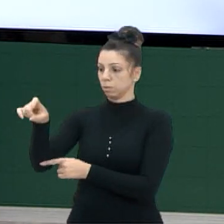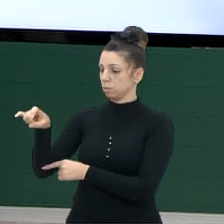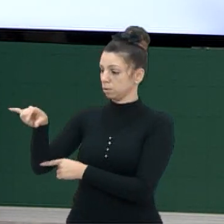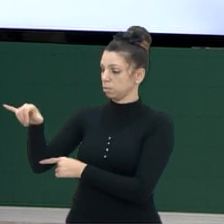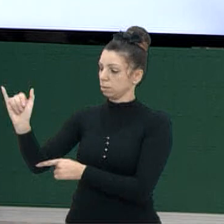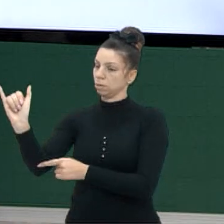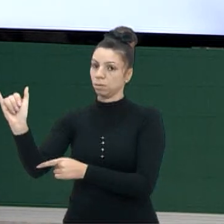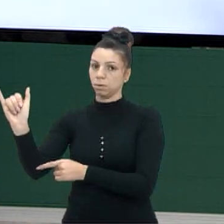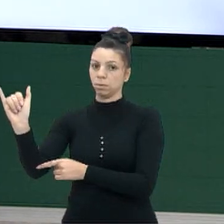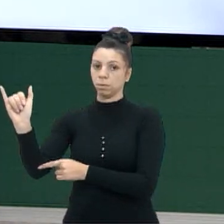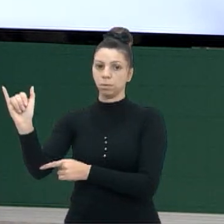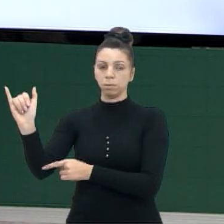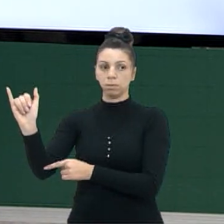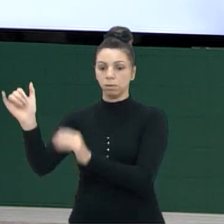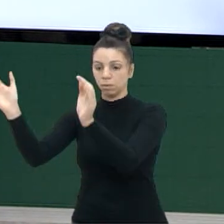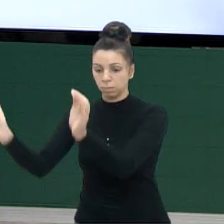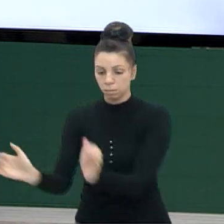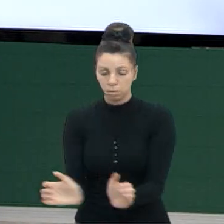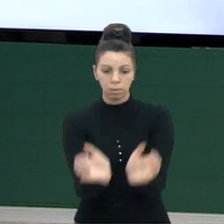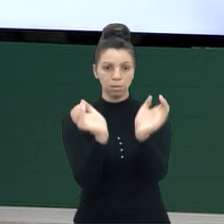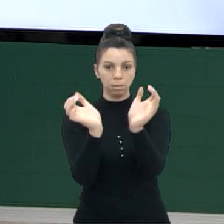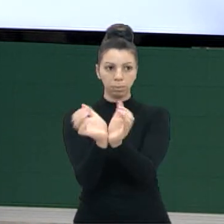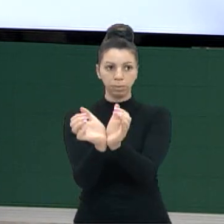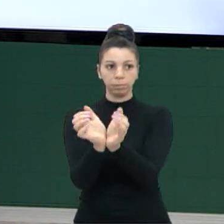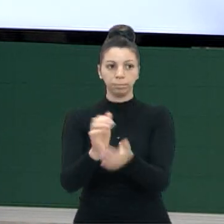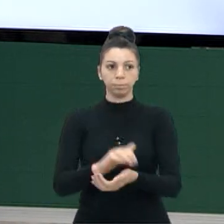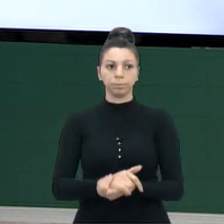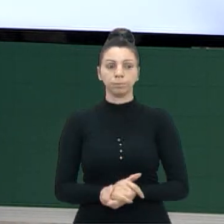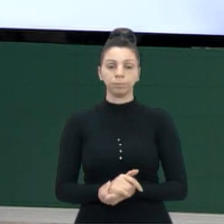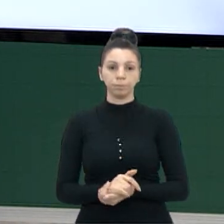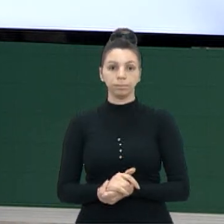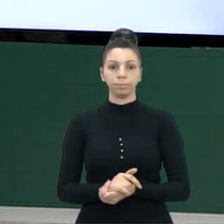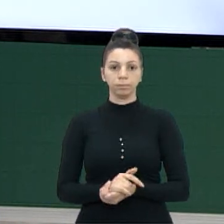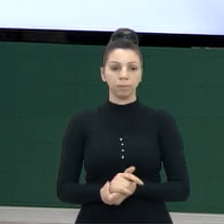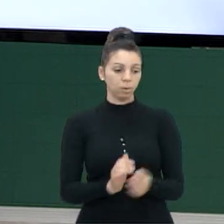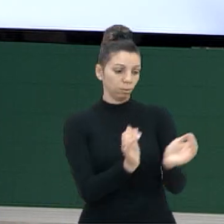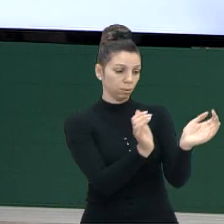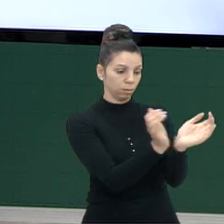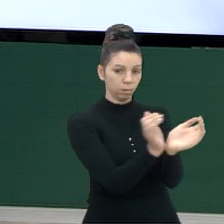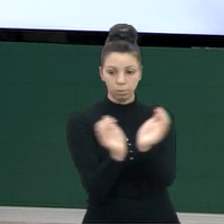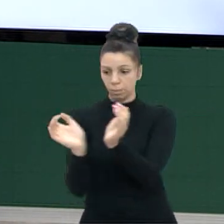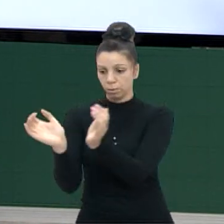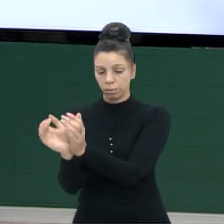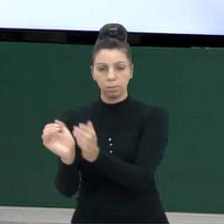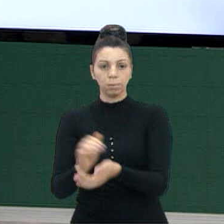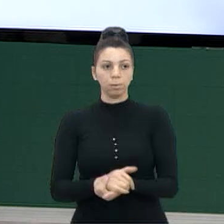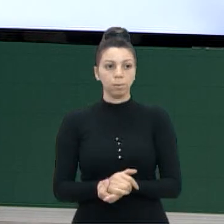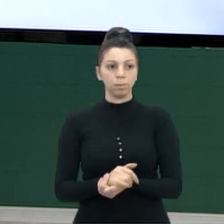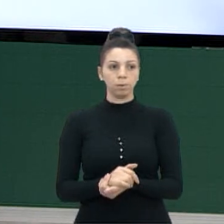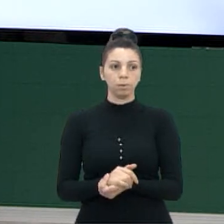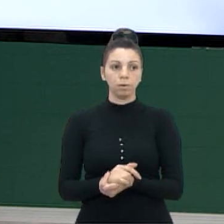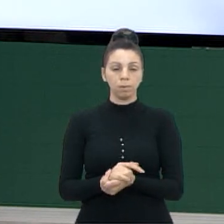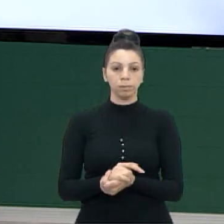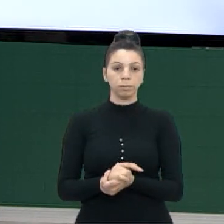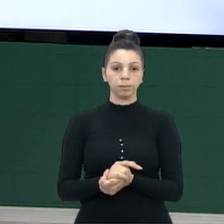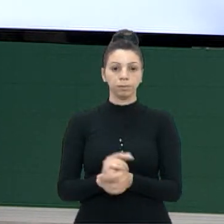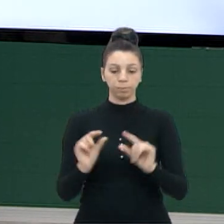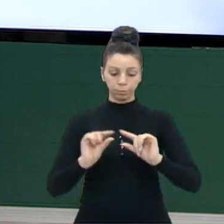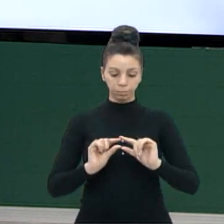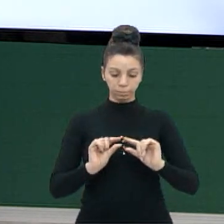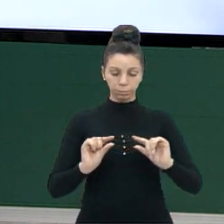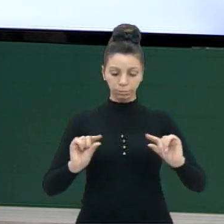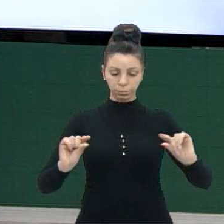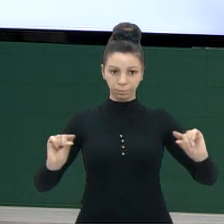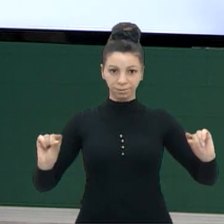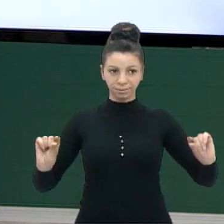1, 2, x e y. 1, 2, x e y. Aqui embaixo, olha lá, eu tenho 3,